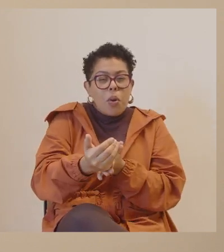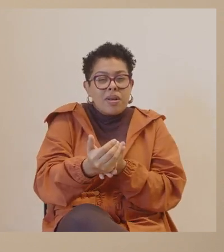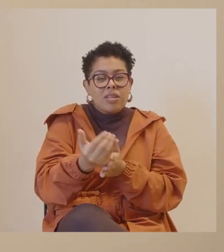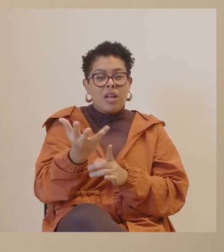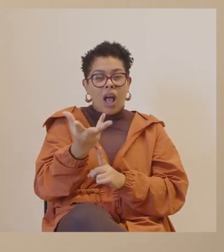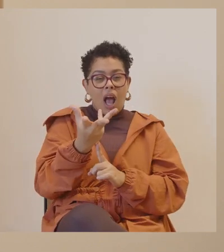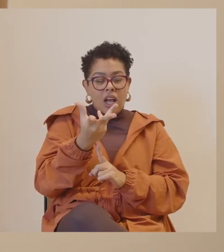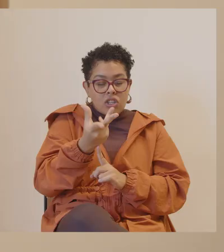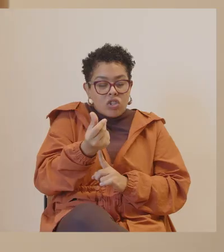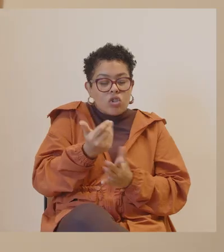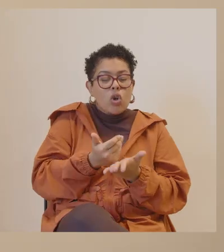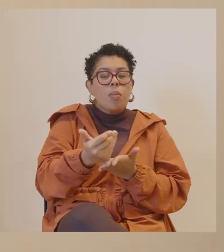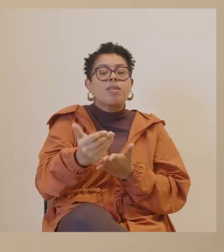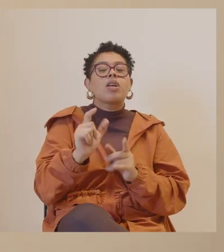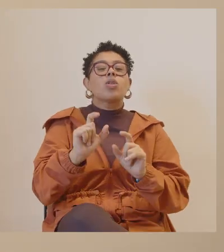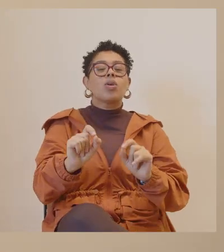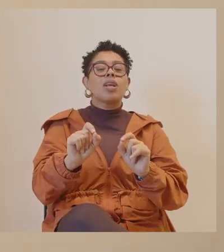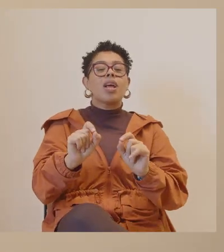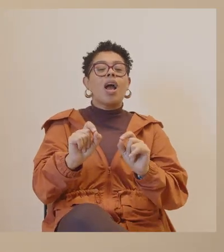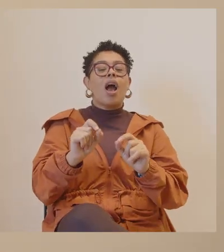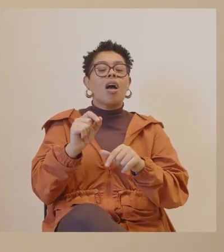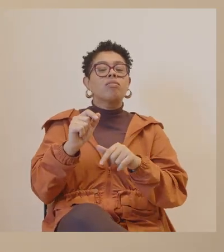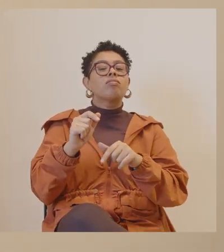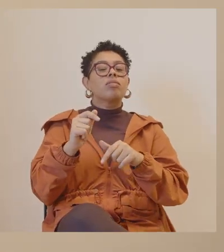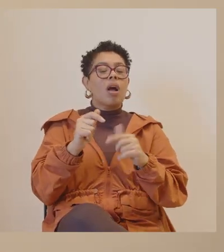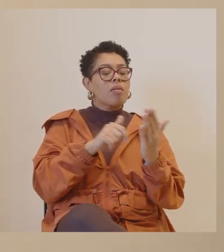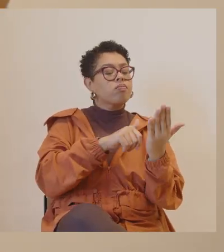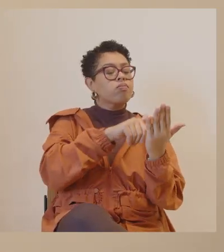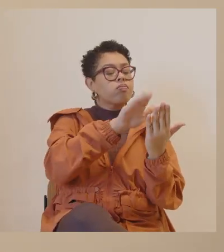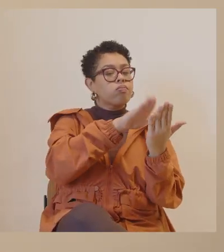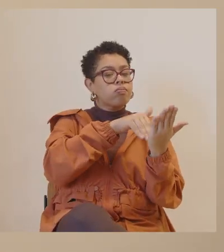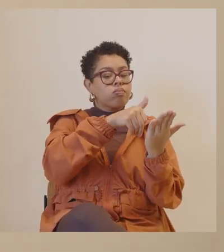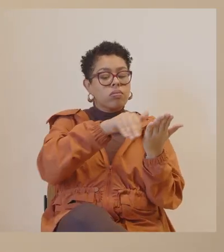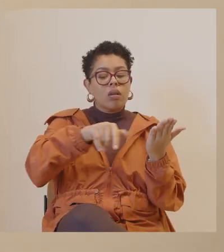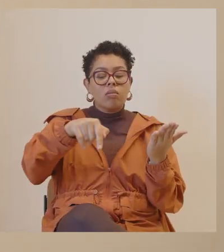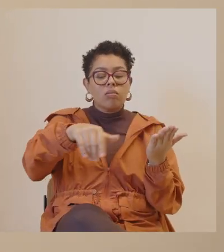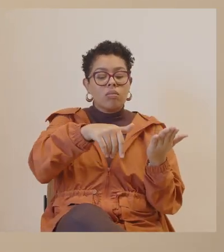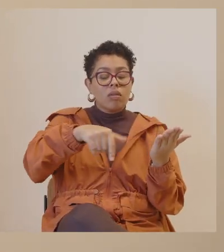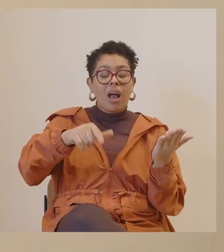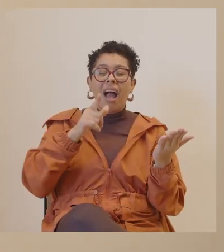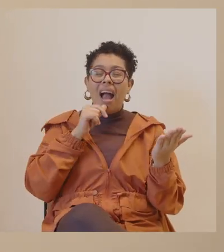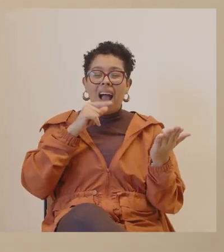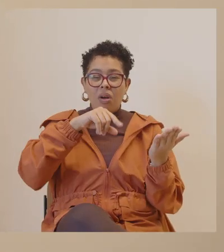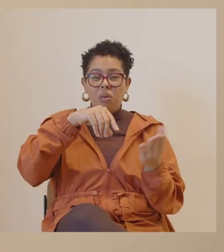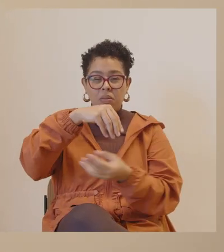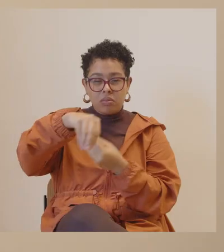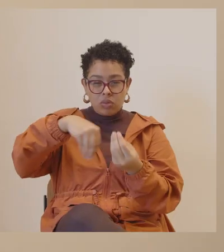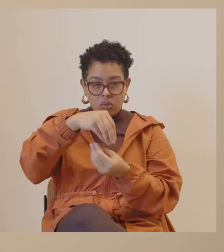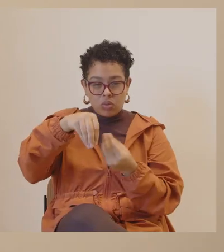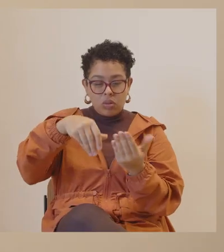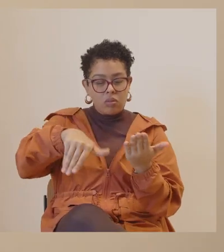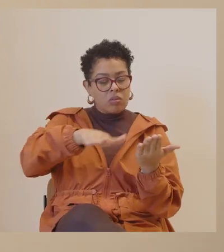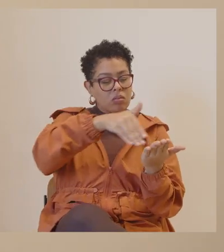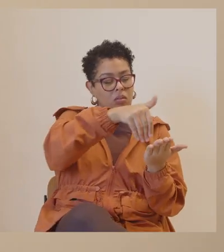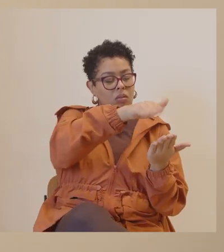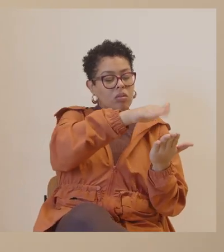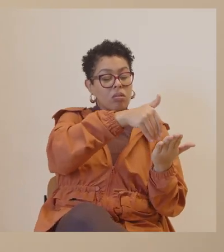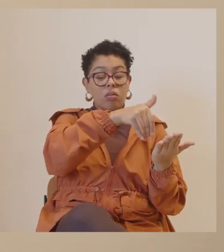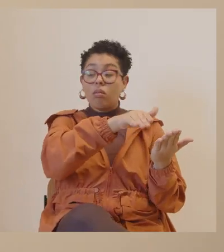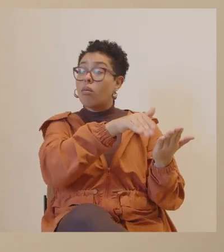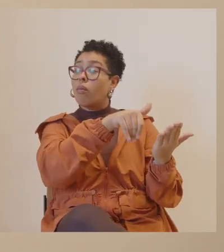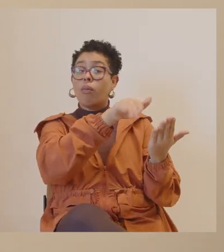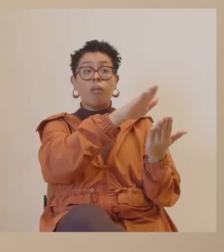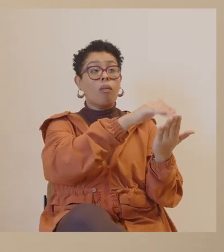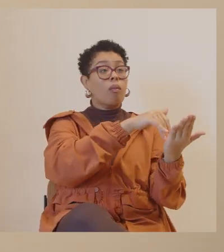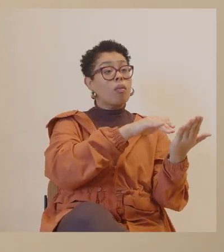sobre aquarela, né, pintando cadernos de aquarela, pintando ao ar livre. né? Então, era sempre tomar a